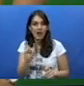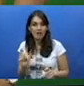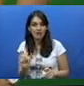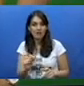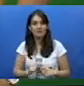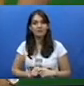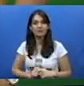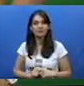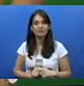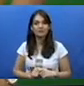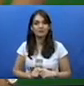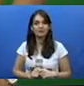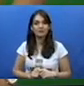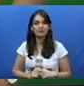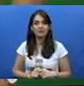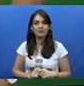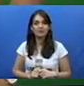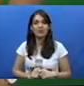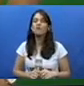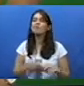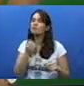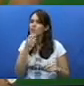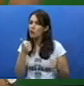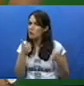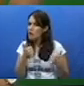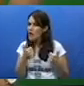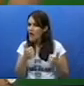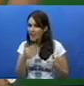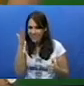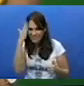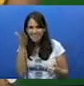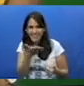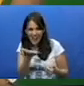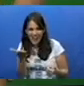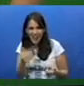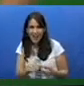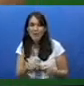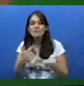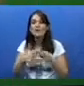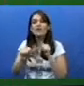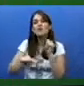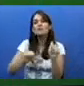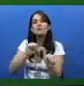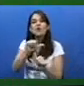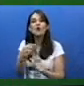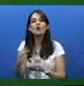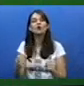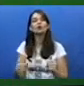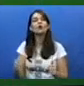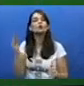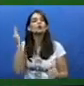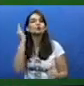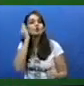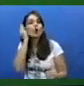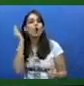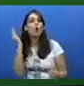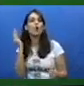palavrinhas? Muito bem, você sabe, né? Porque muda o som,